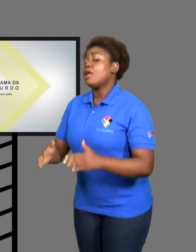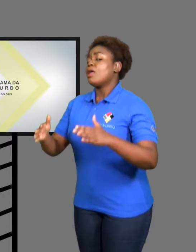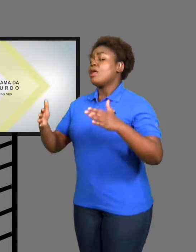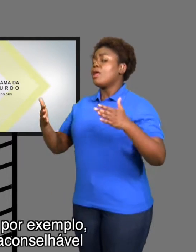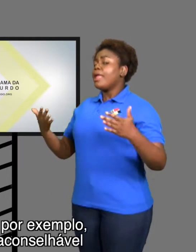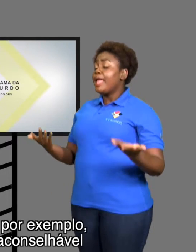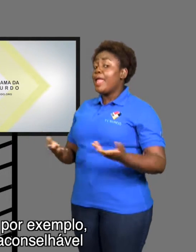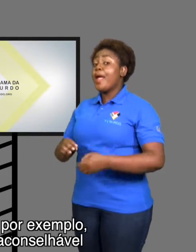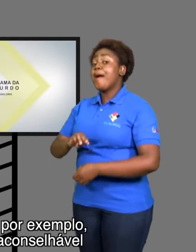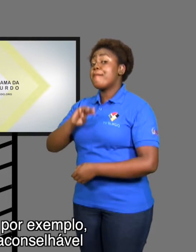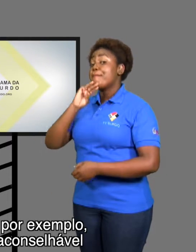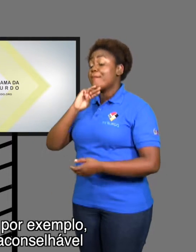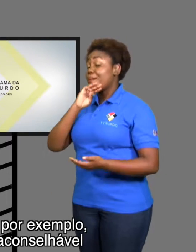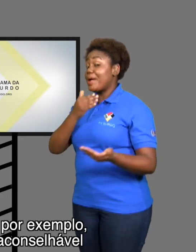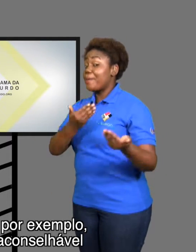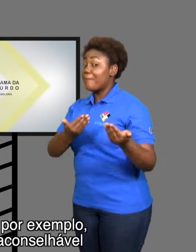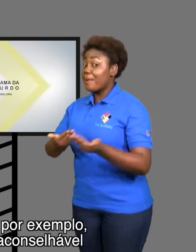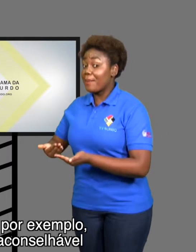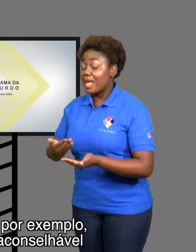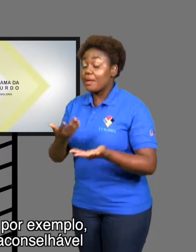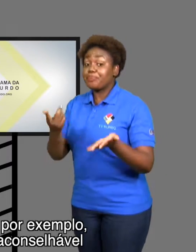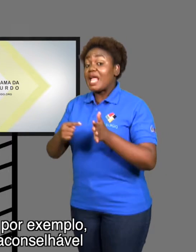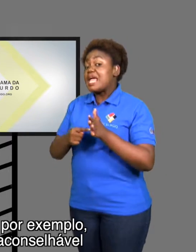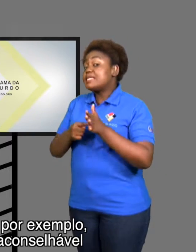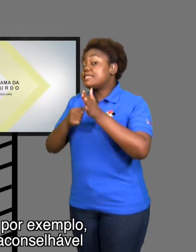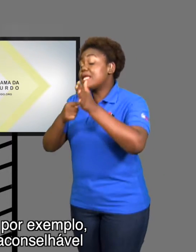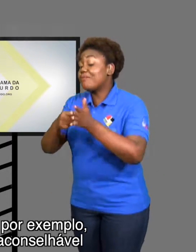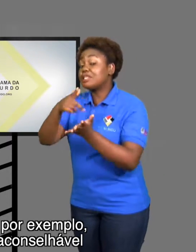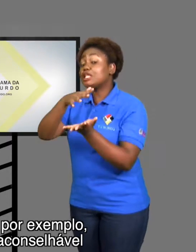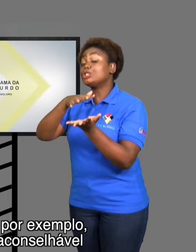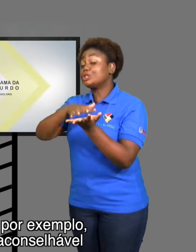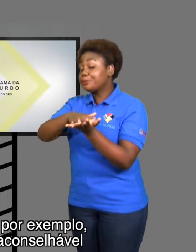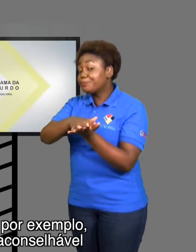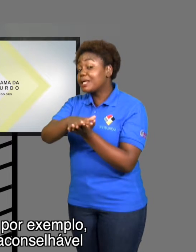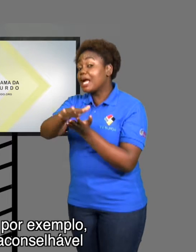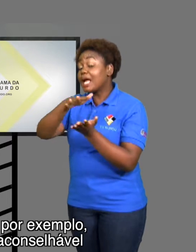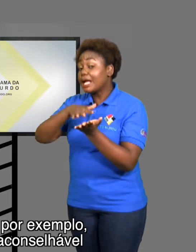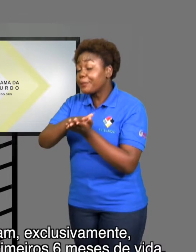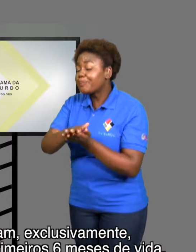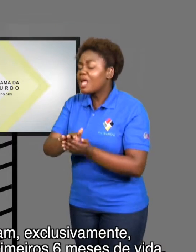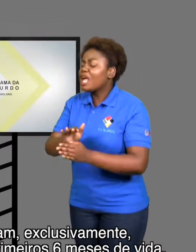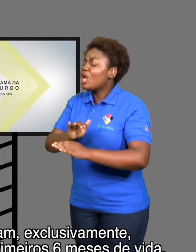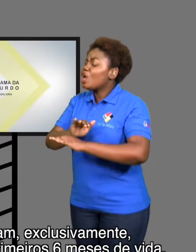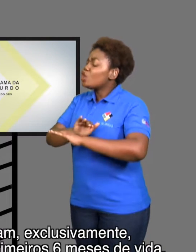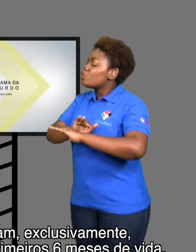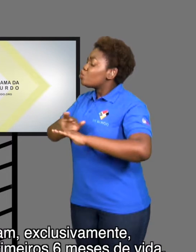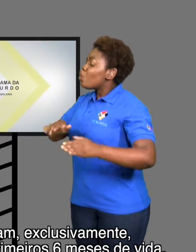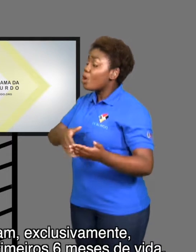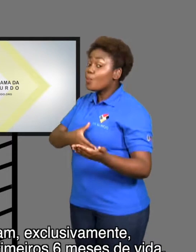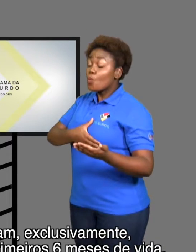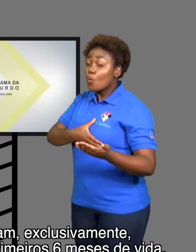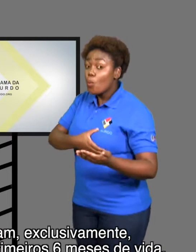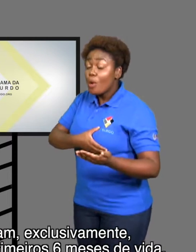Em bebês, por exemplo, é sempre aconselhável que eles consumam